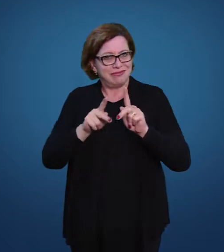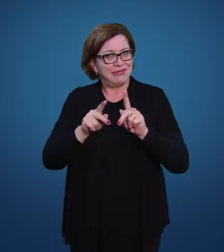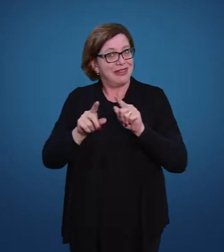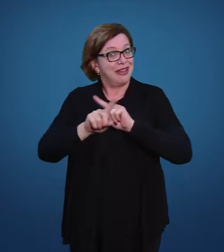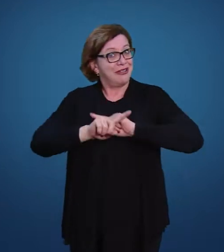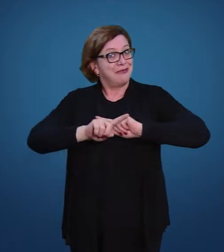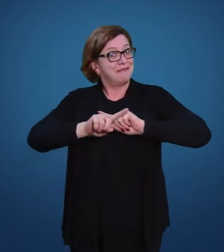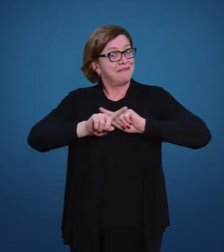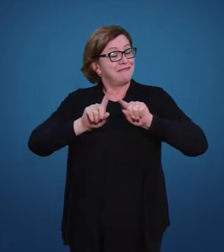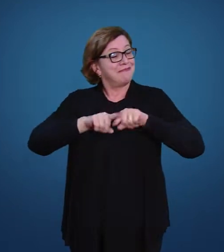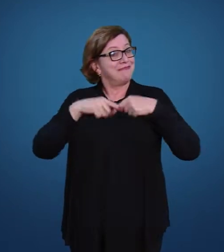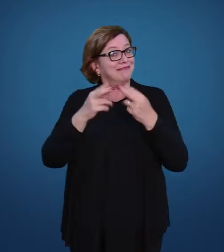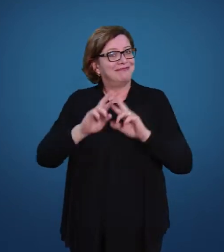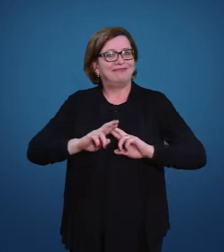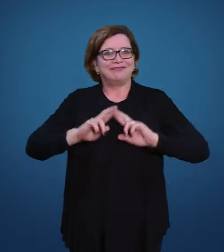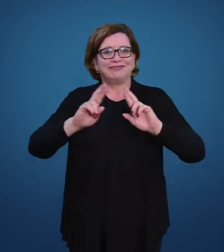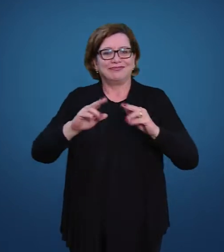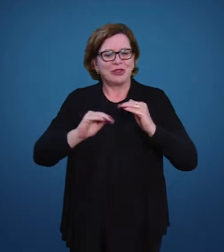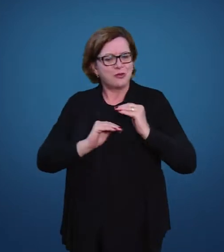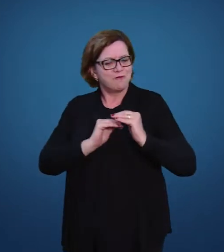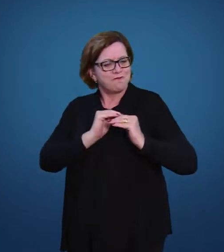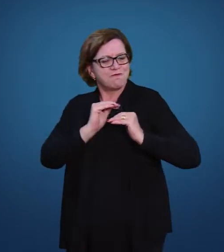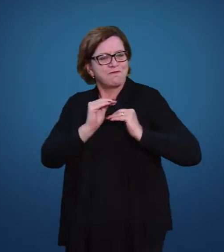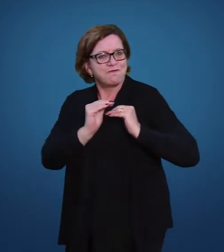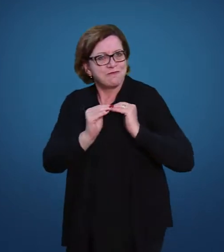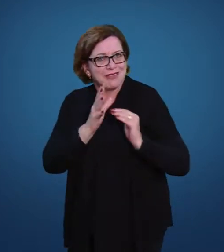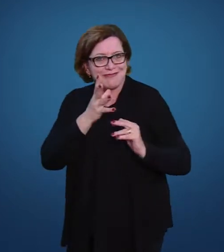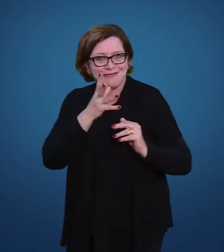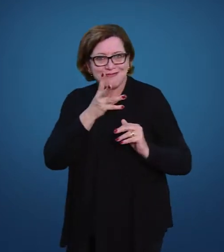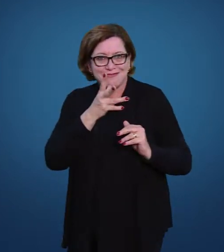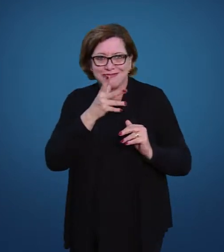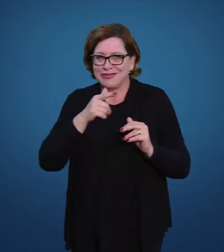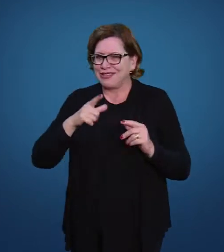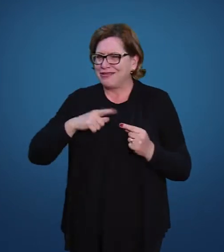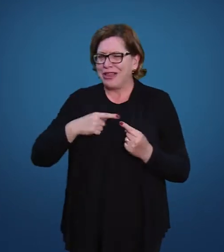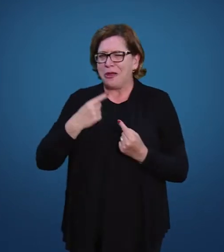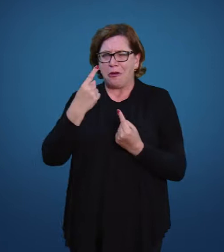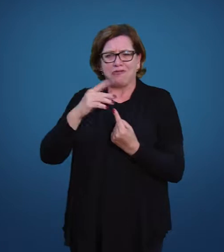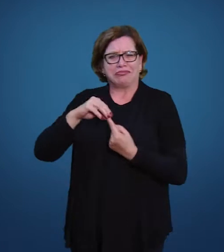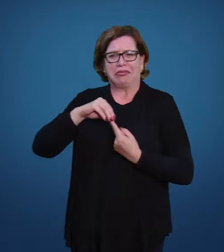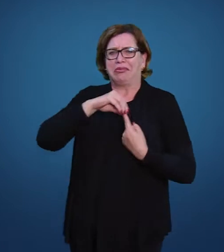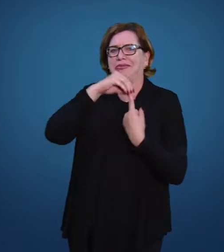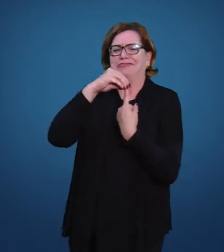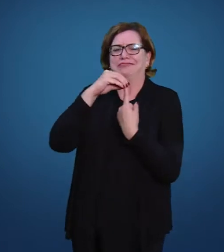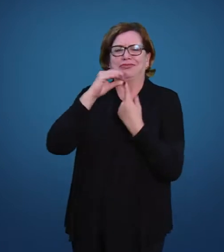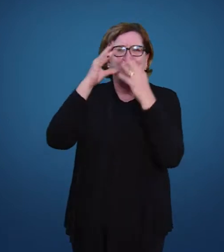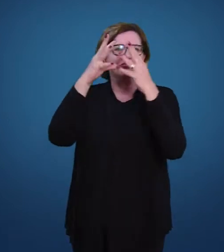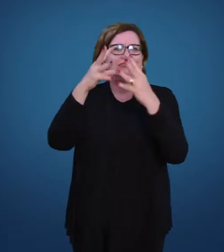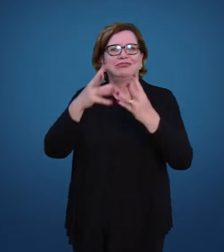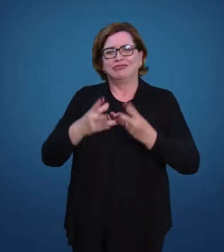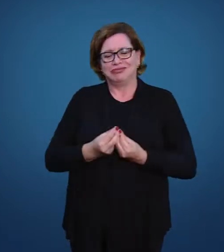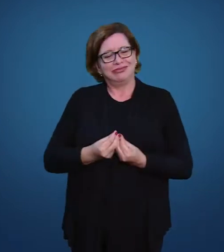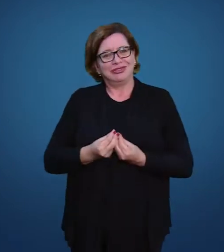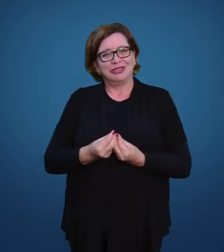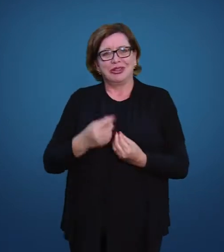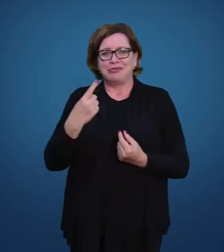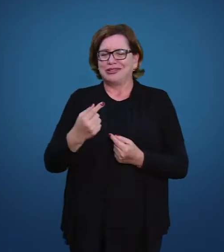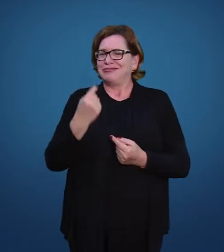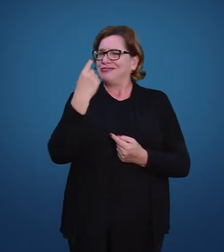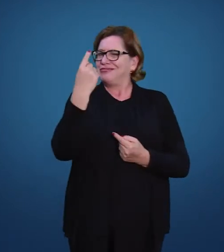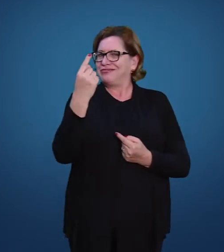disse antes, lentos, não existe um poder central que resolva tudo, porque se existisse não seria